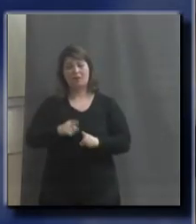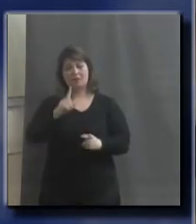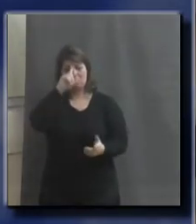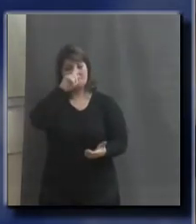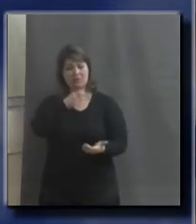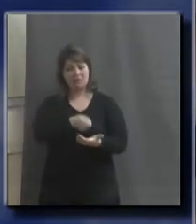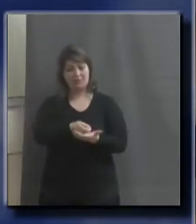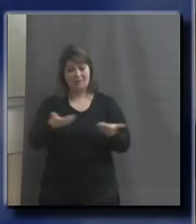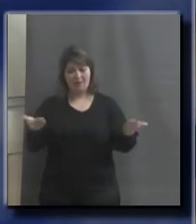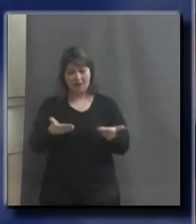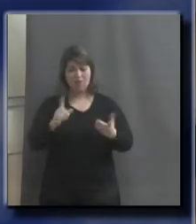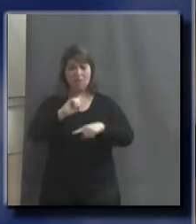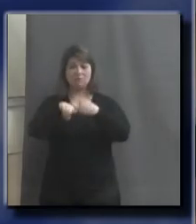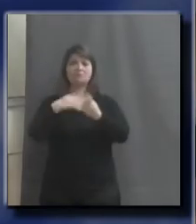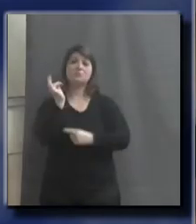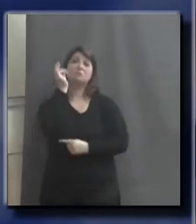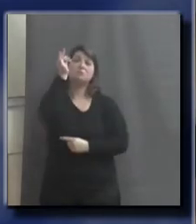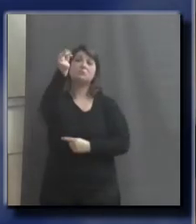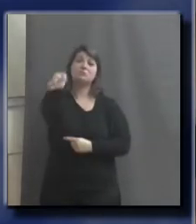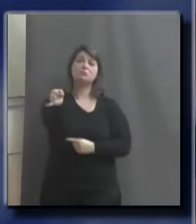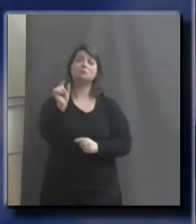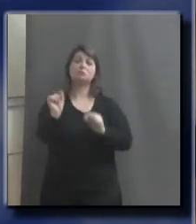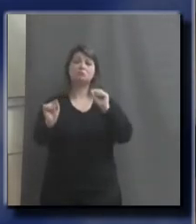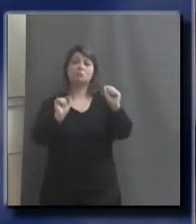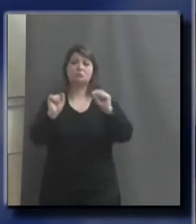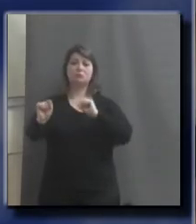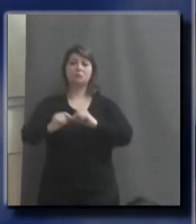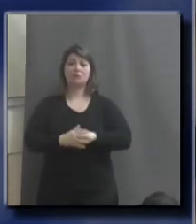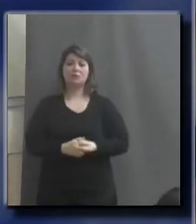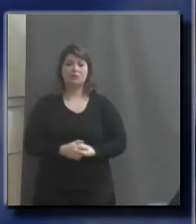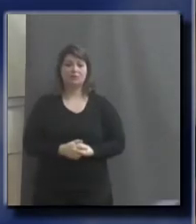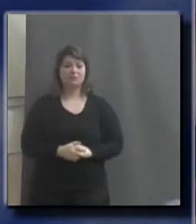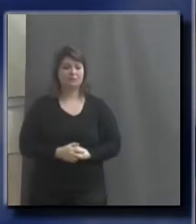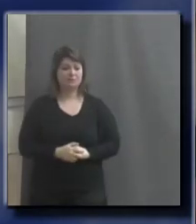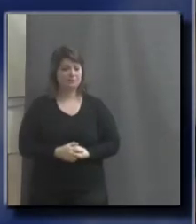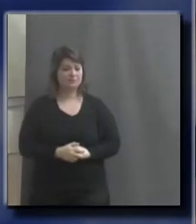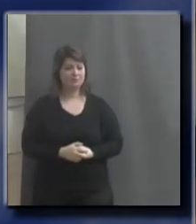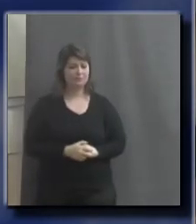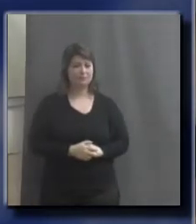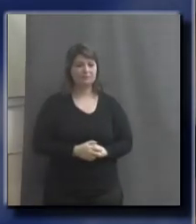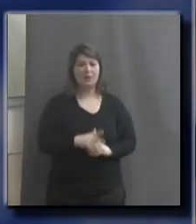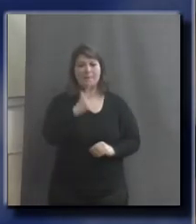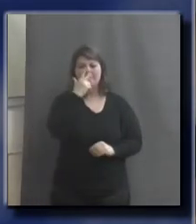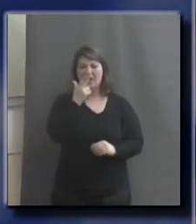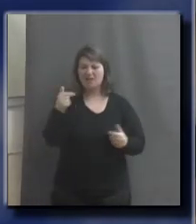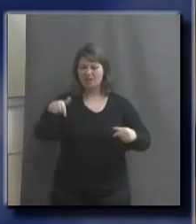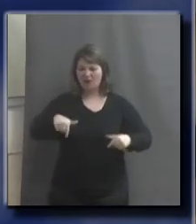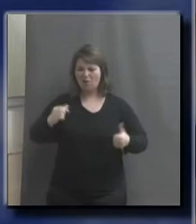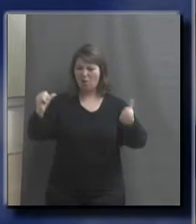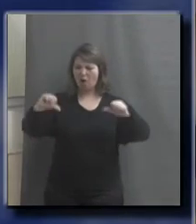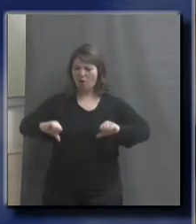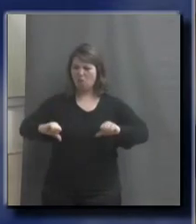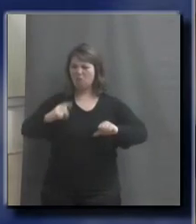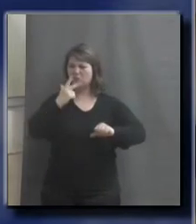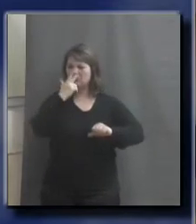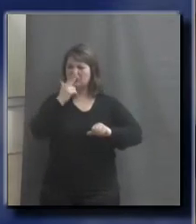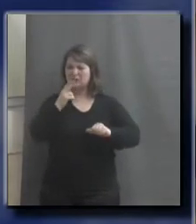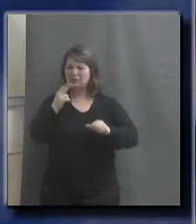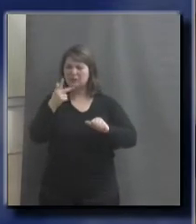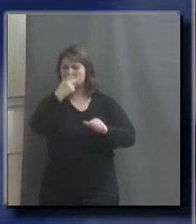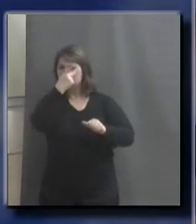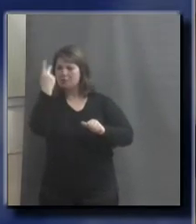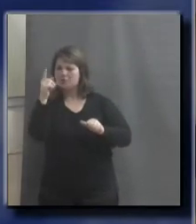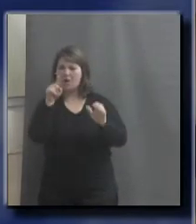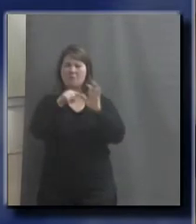que essa crise abre um campo muito grande de perguntas, por isso que é uma